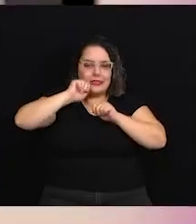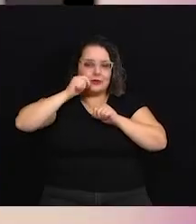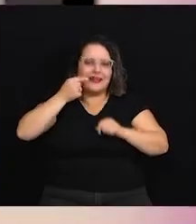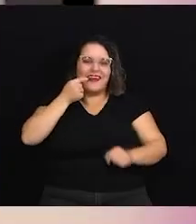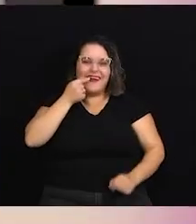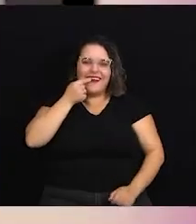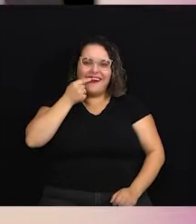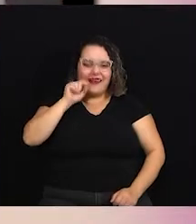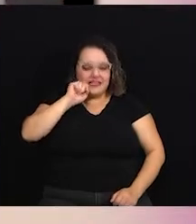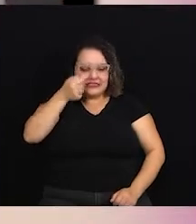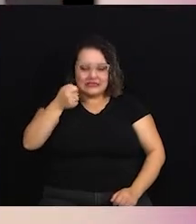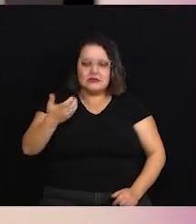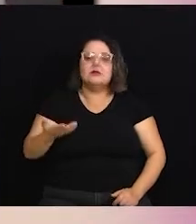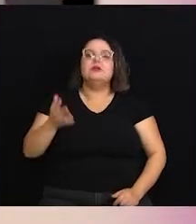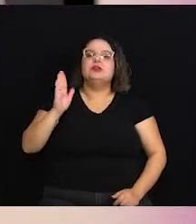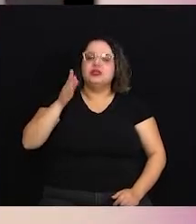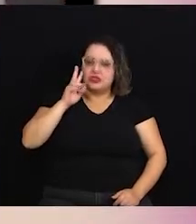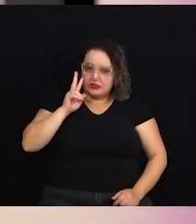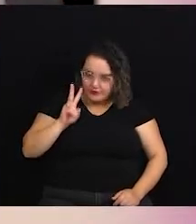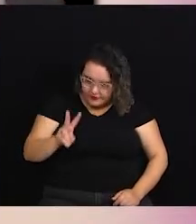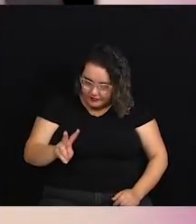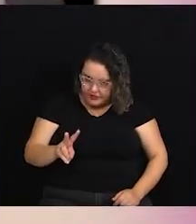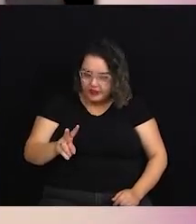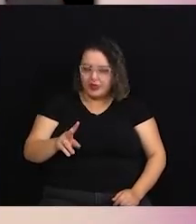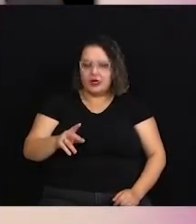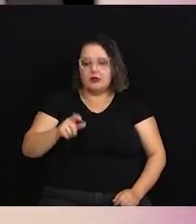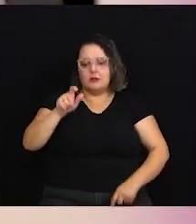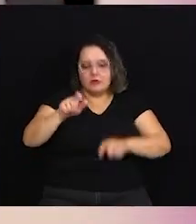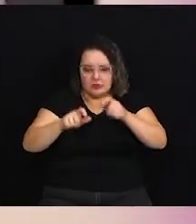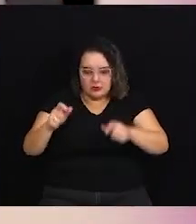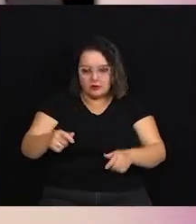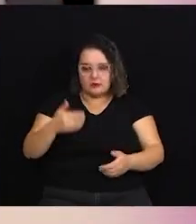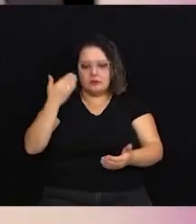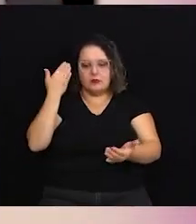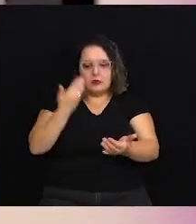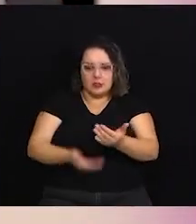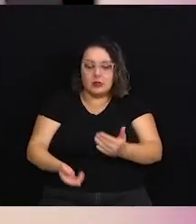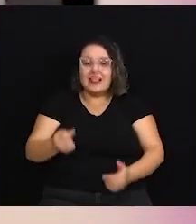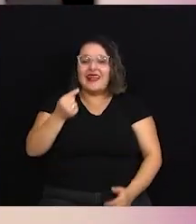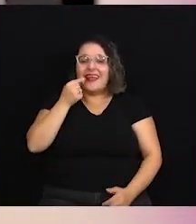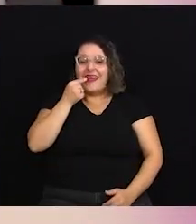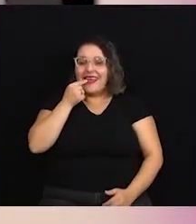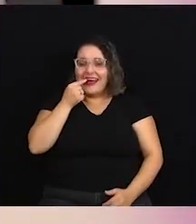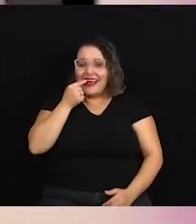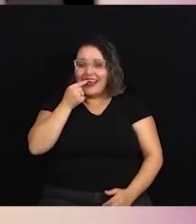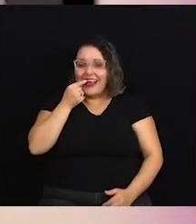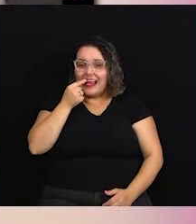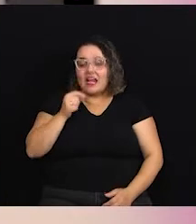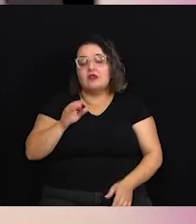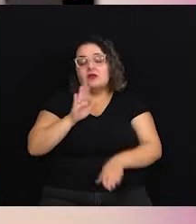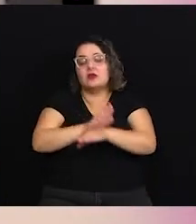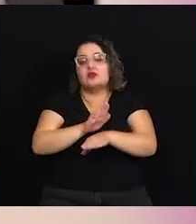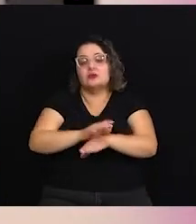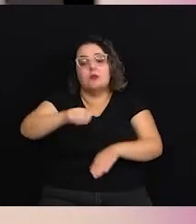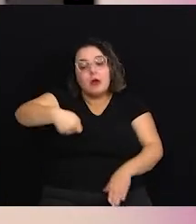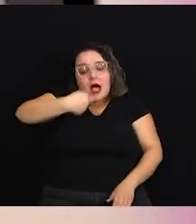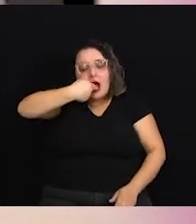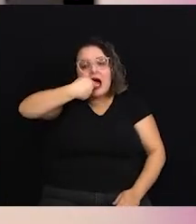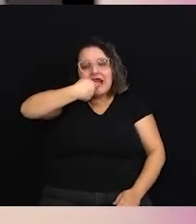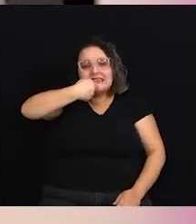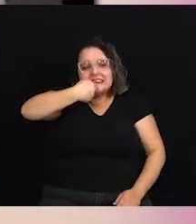da pessoa e também eu já vi né pessoa que perdeu dente é por conta que alguém foi a cutícula